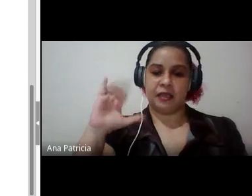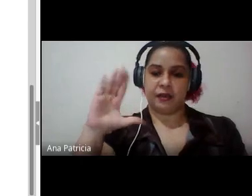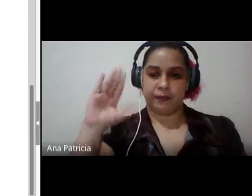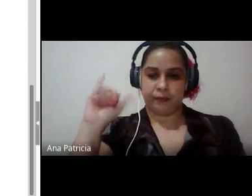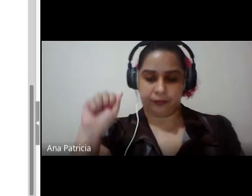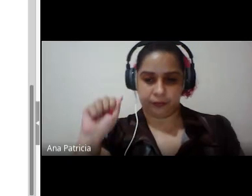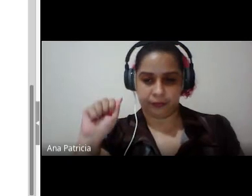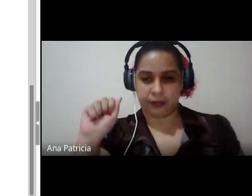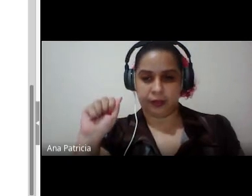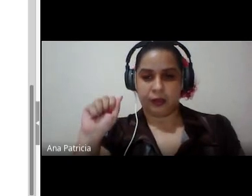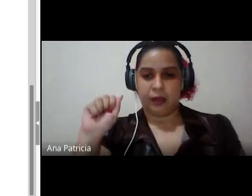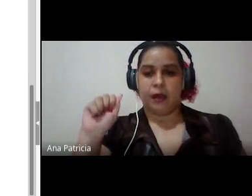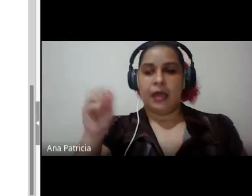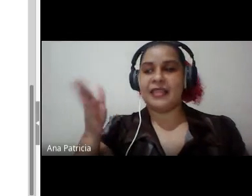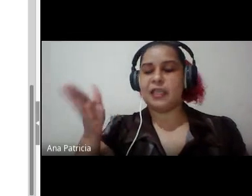Patrícia.